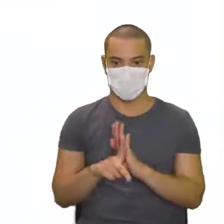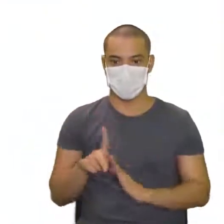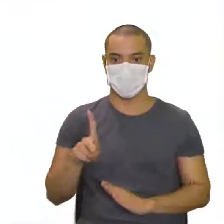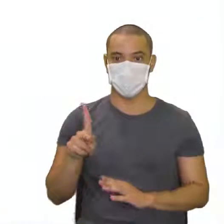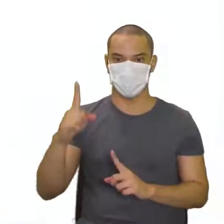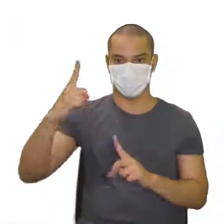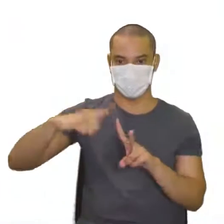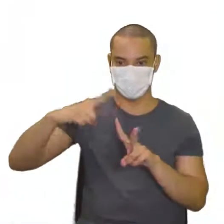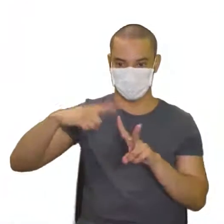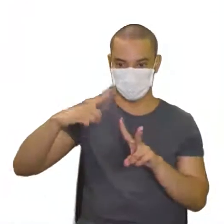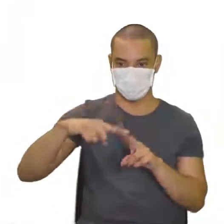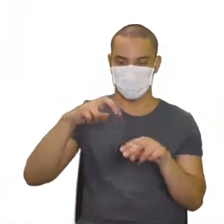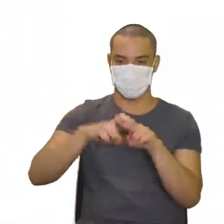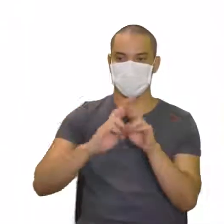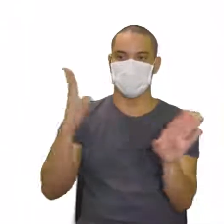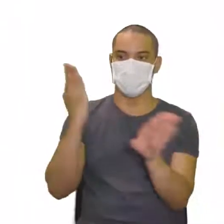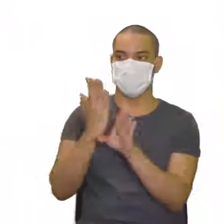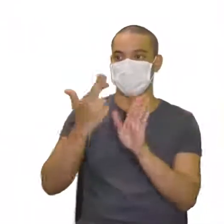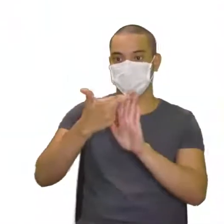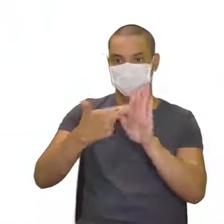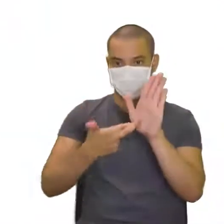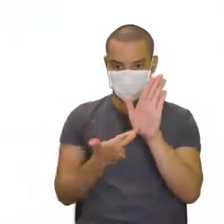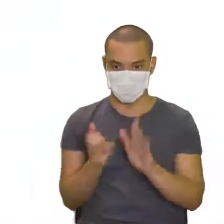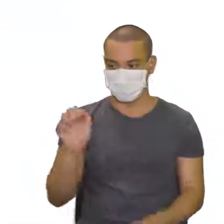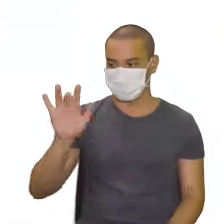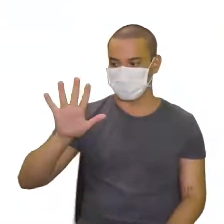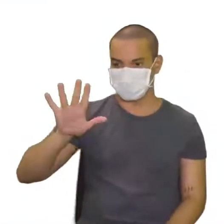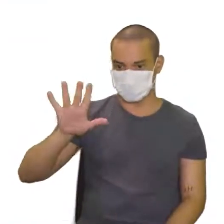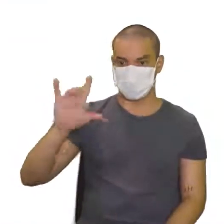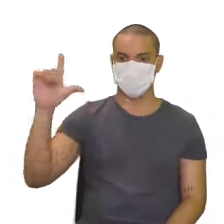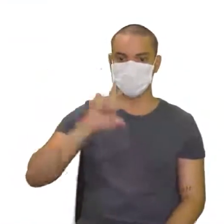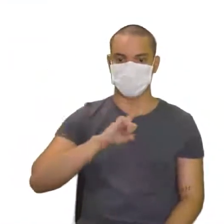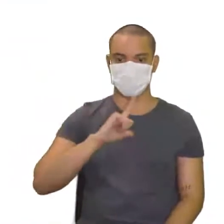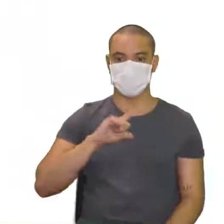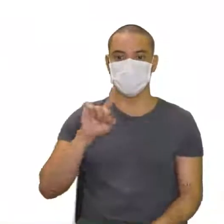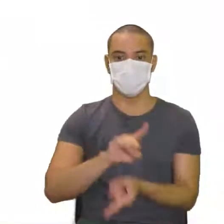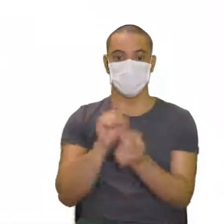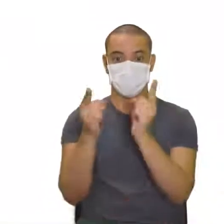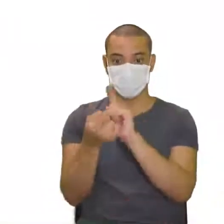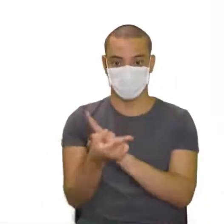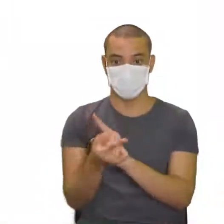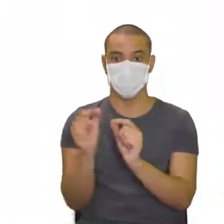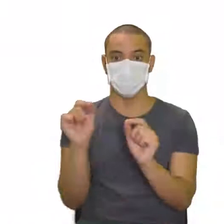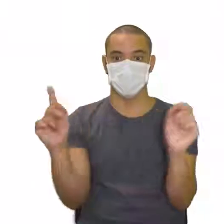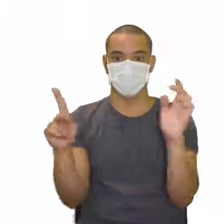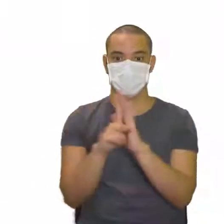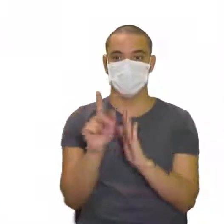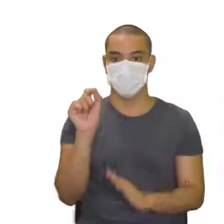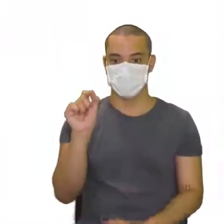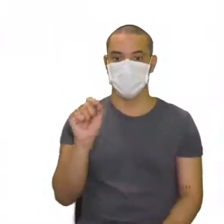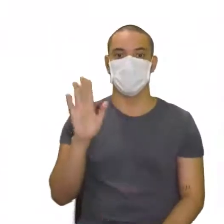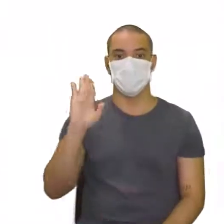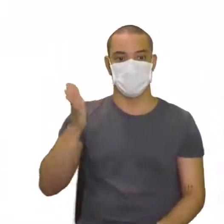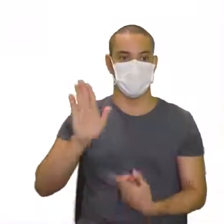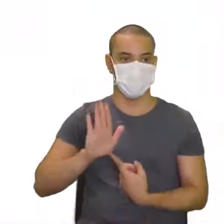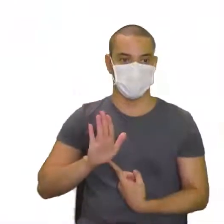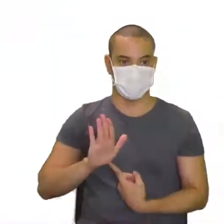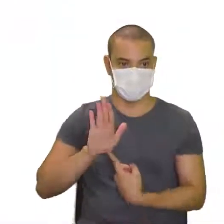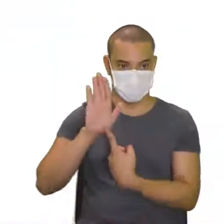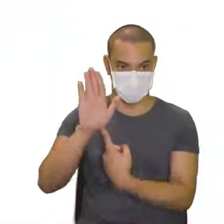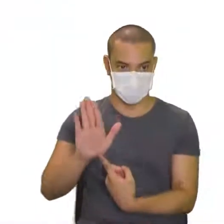E aqui, pela regra da mão direita, como eu falei para vocês, o sentido está indicado na figura. Ou seja,